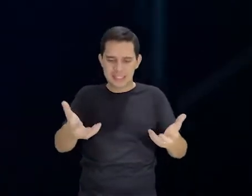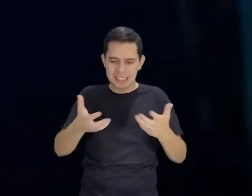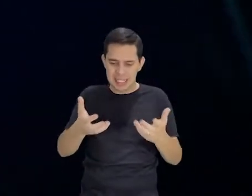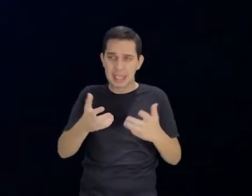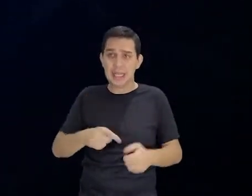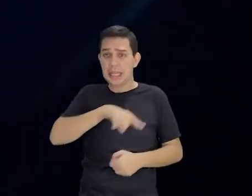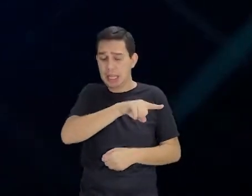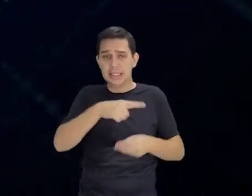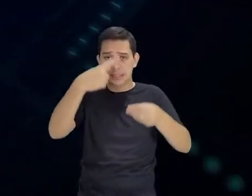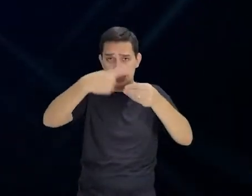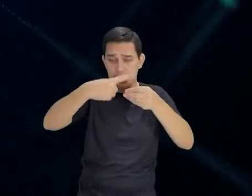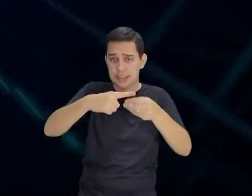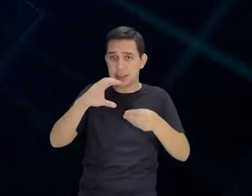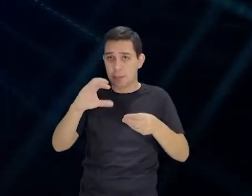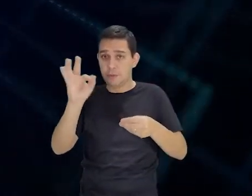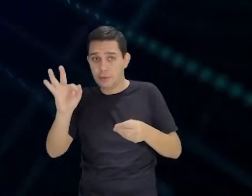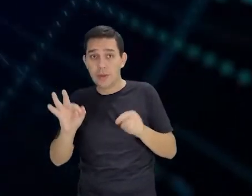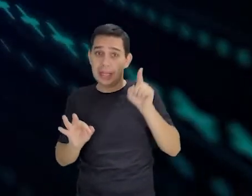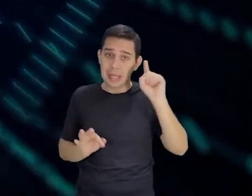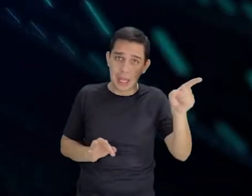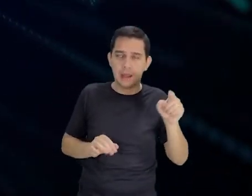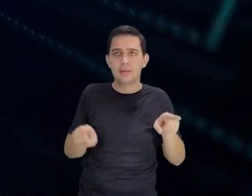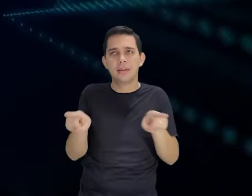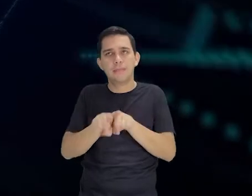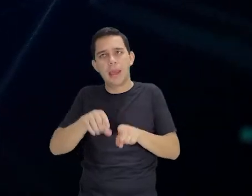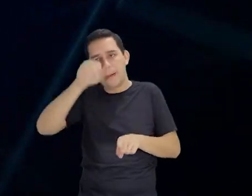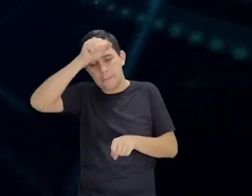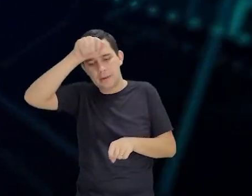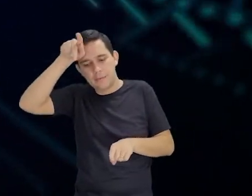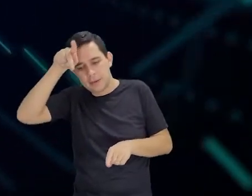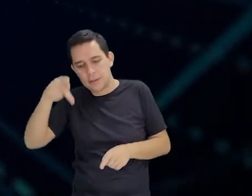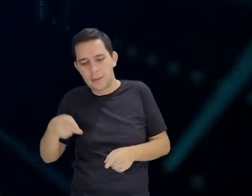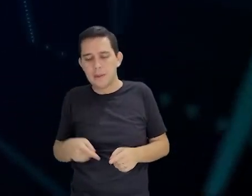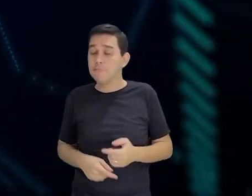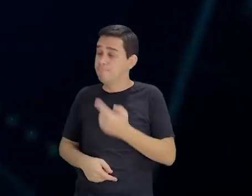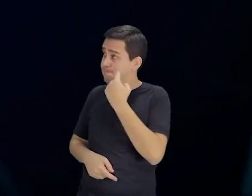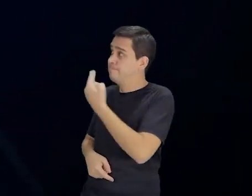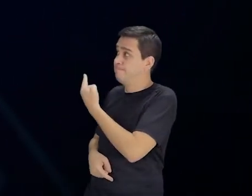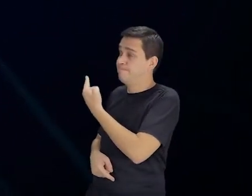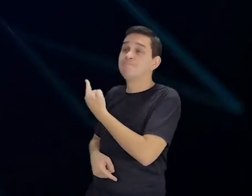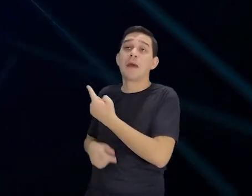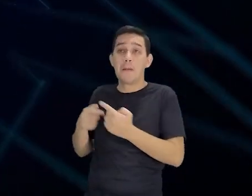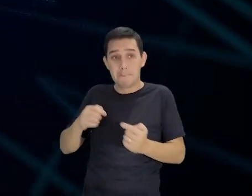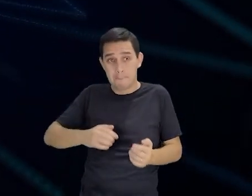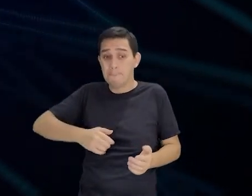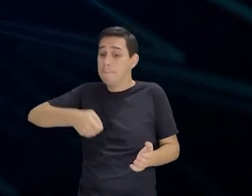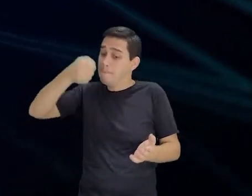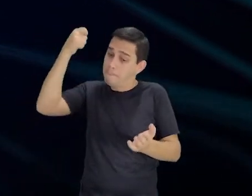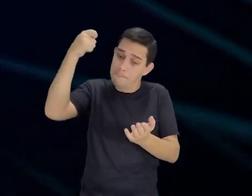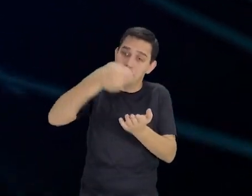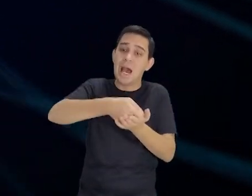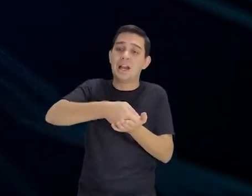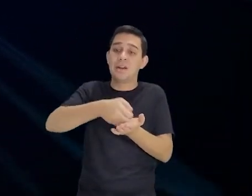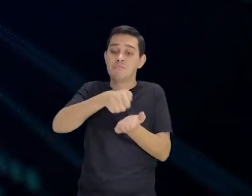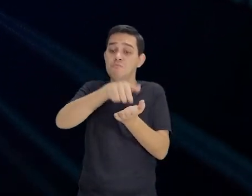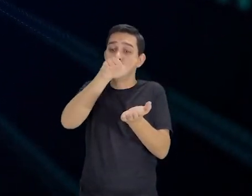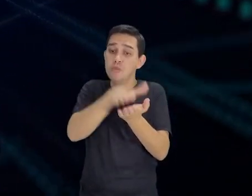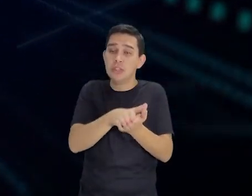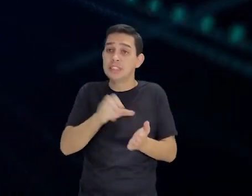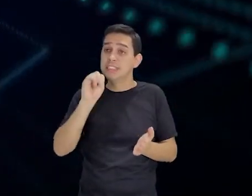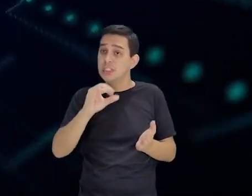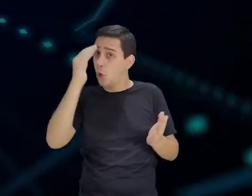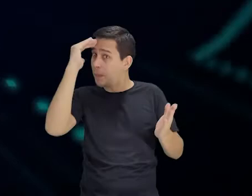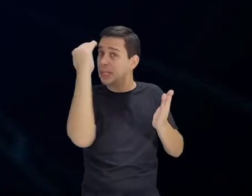próprio município quanto o prefeito municipal pague multa no caso de não cumprimento da decisão judicial, que